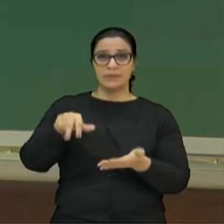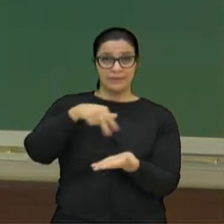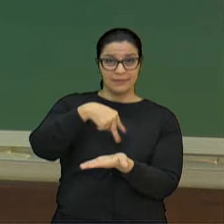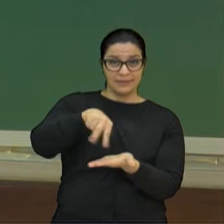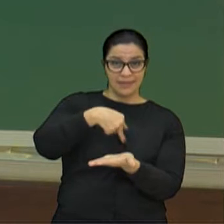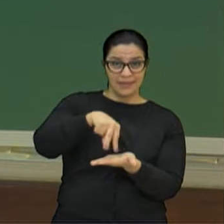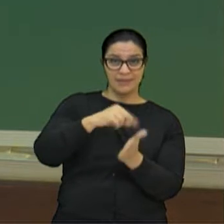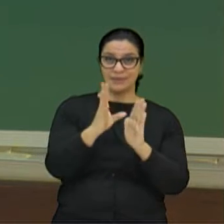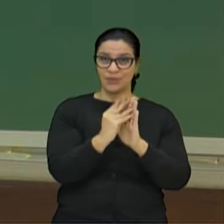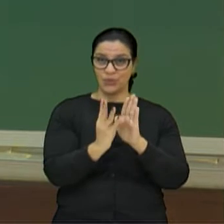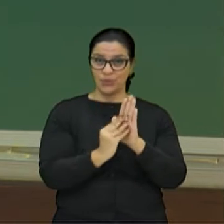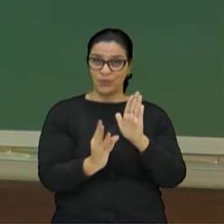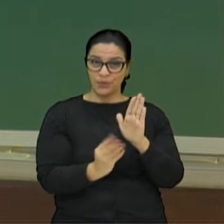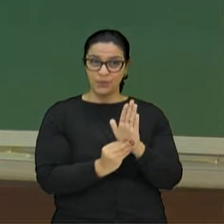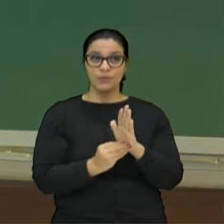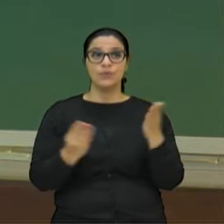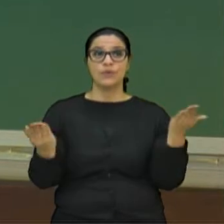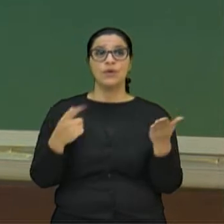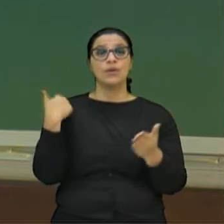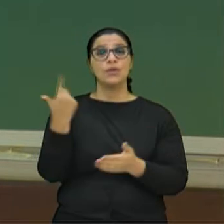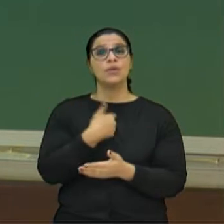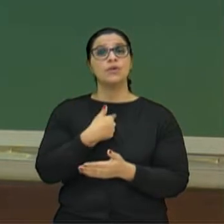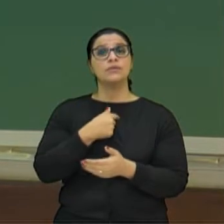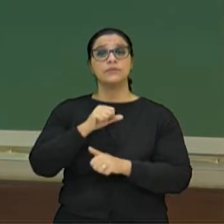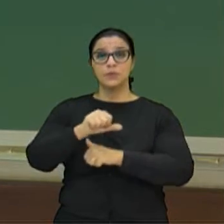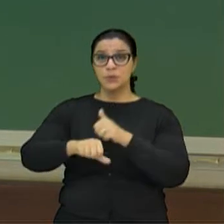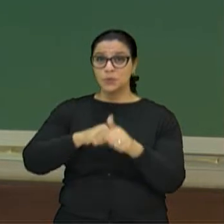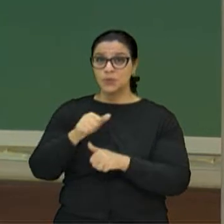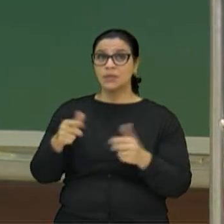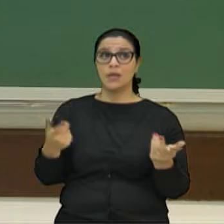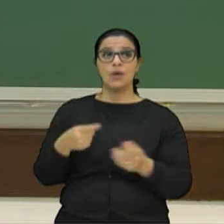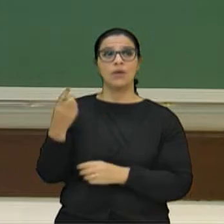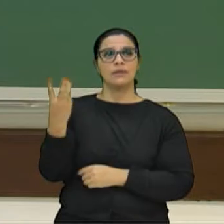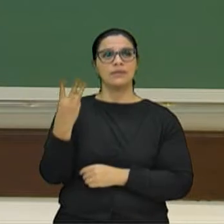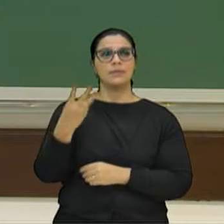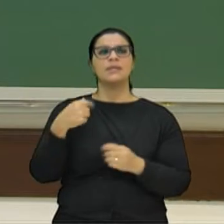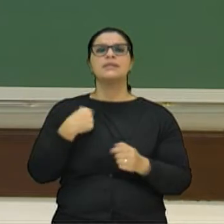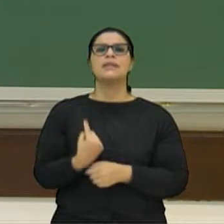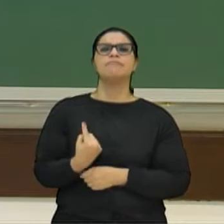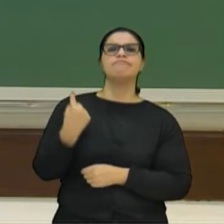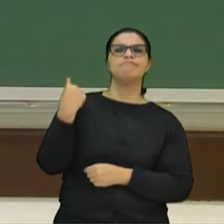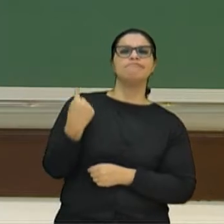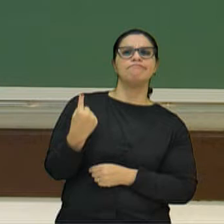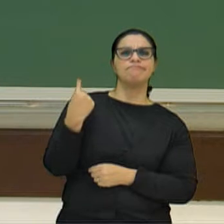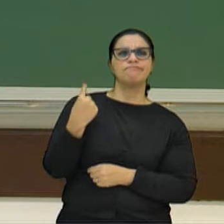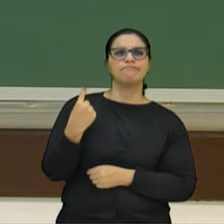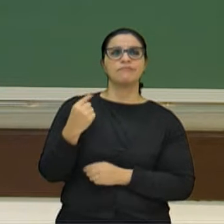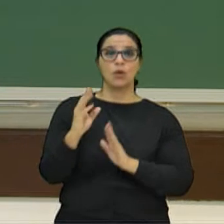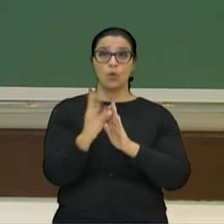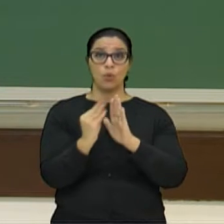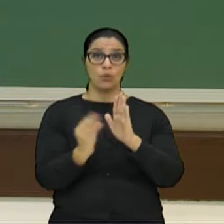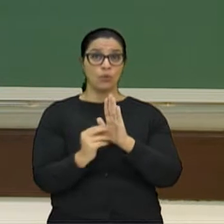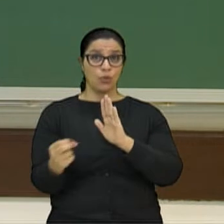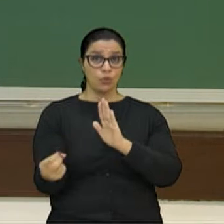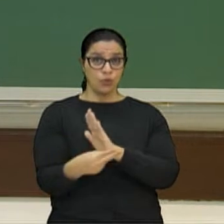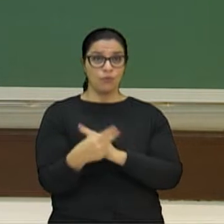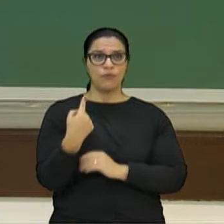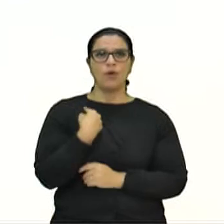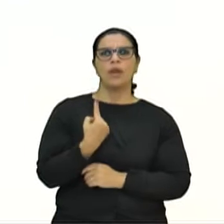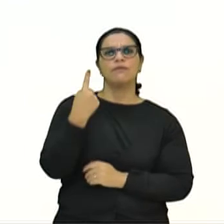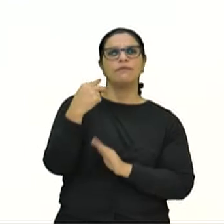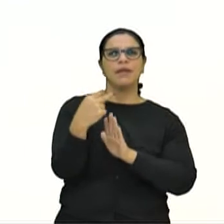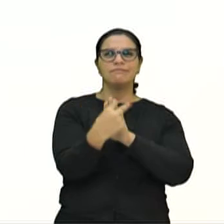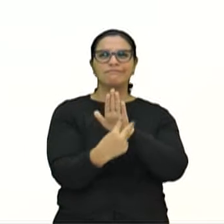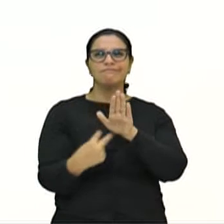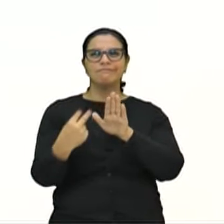né, com a professora Vânia, então para este trimestre nós temos um conteúdo novo. Então, como vocês podem ver aqui